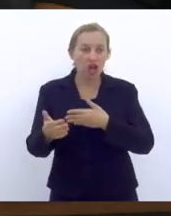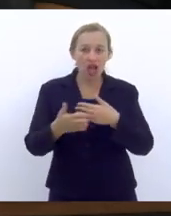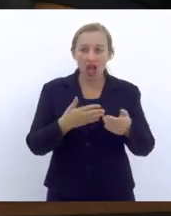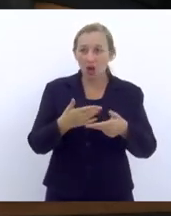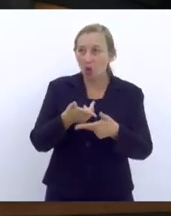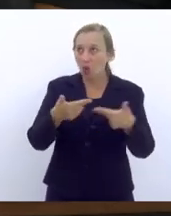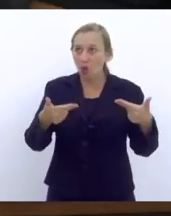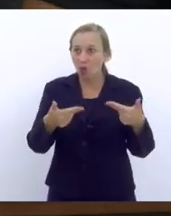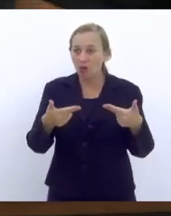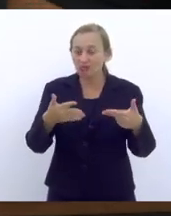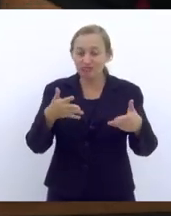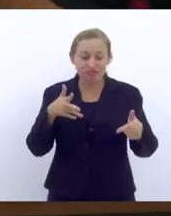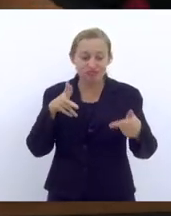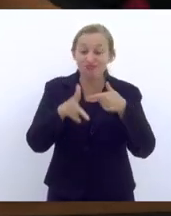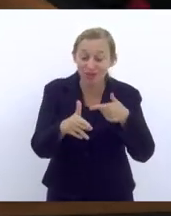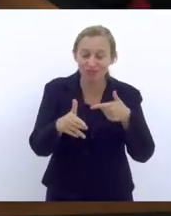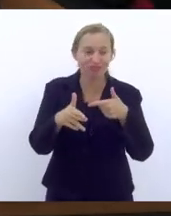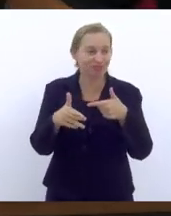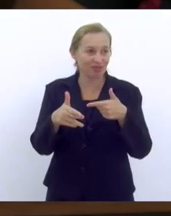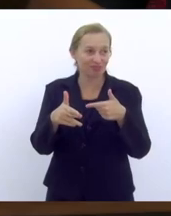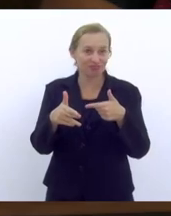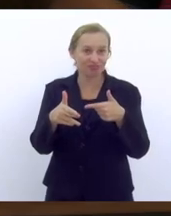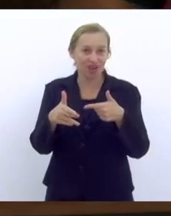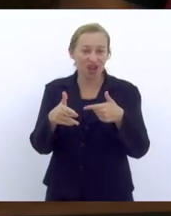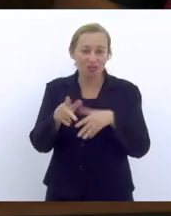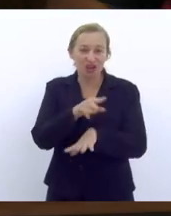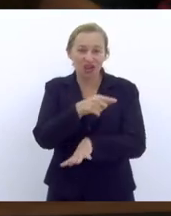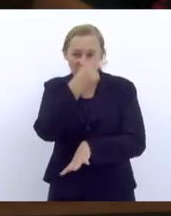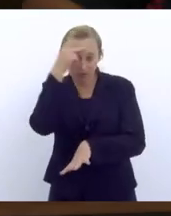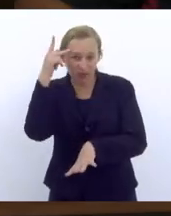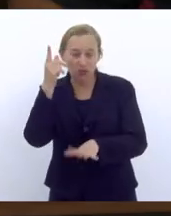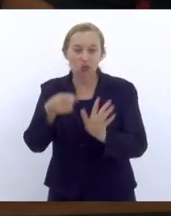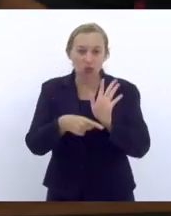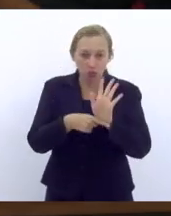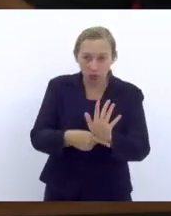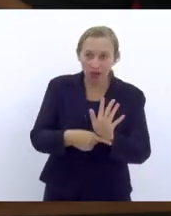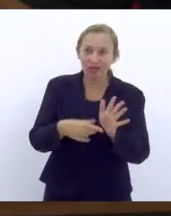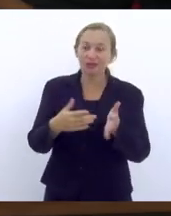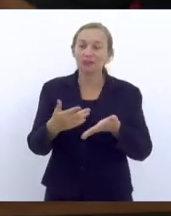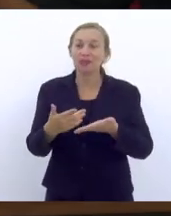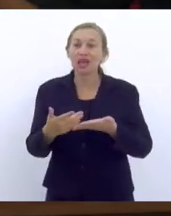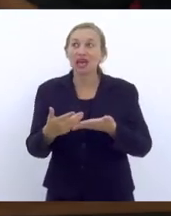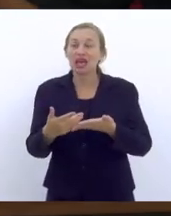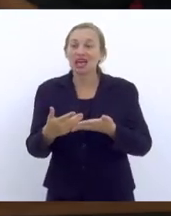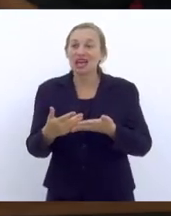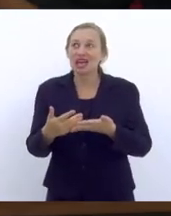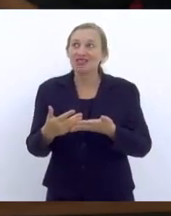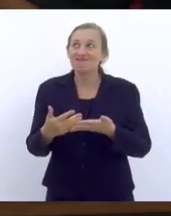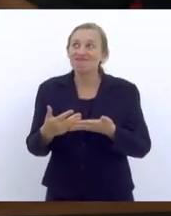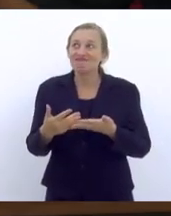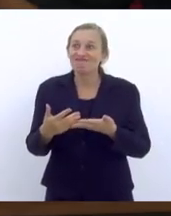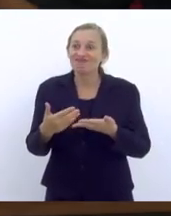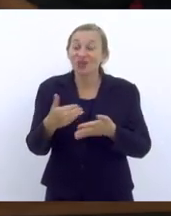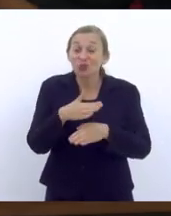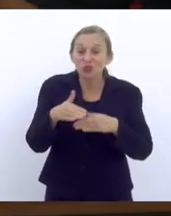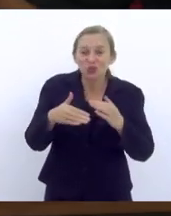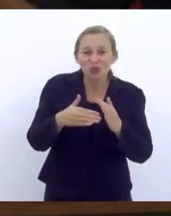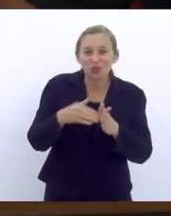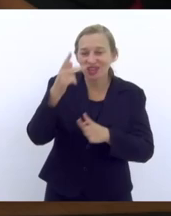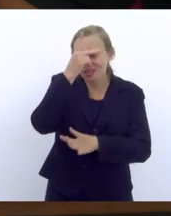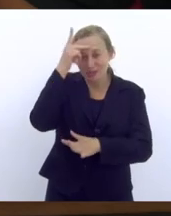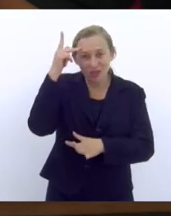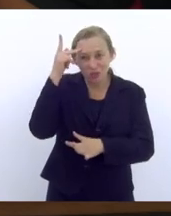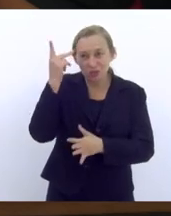que coloque uma barreira para que essas pessoas sejam ajudadas. E todas as pessoas